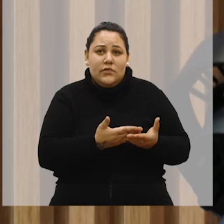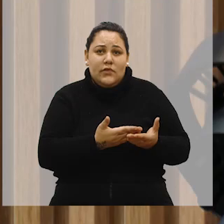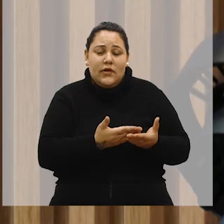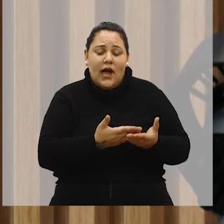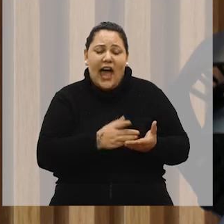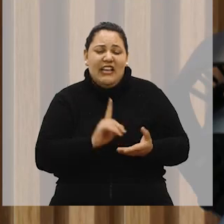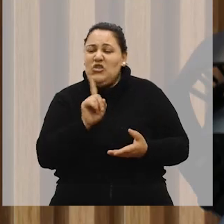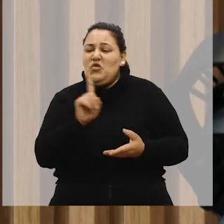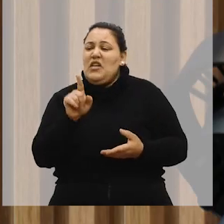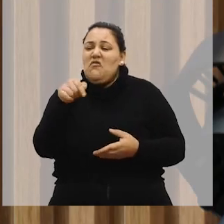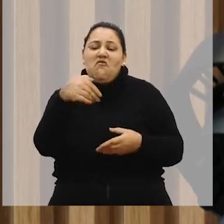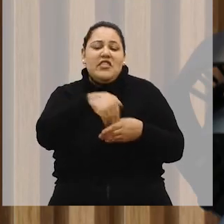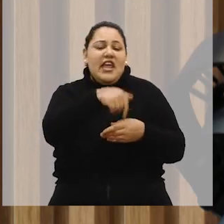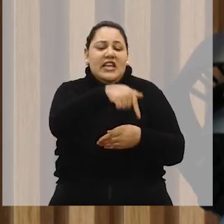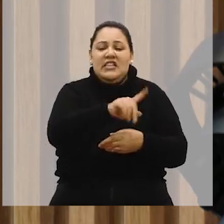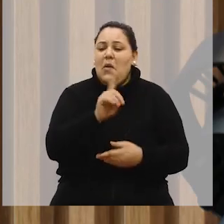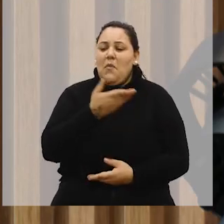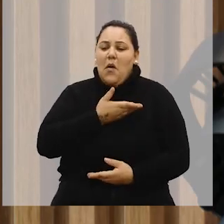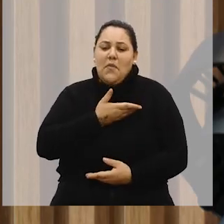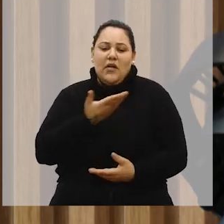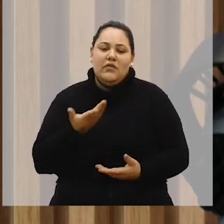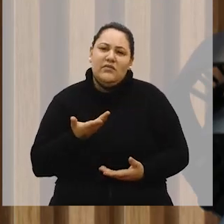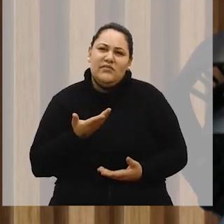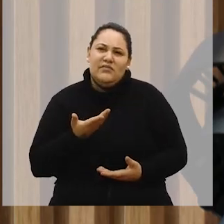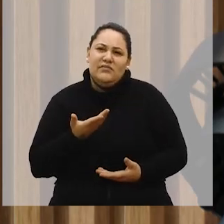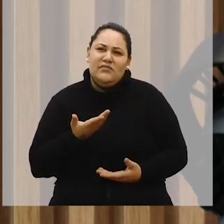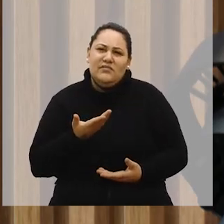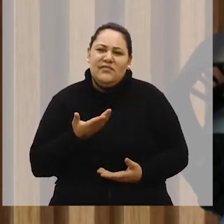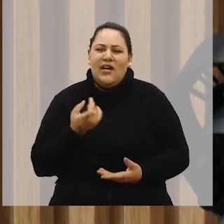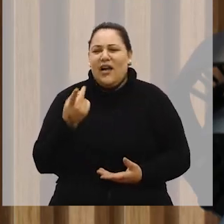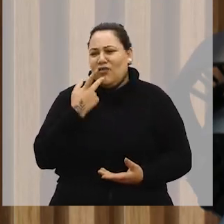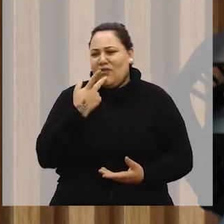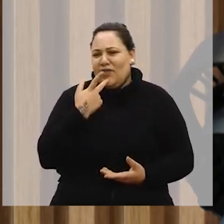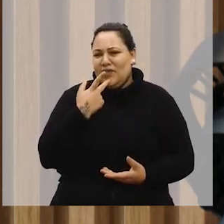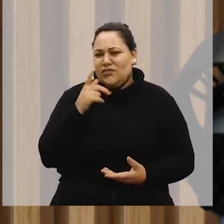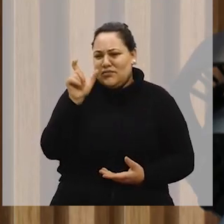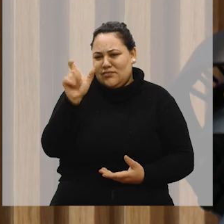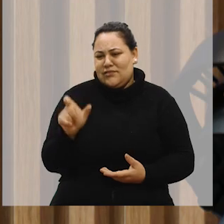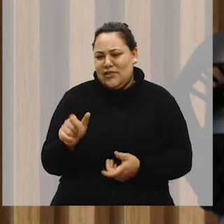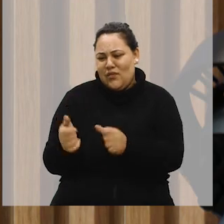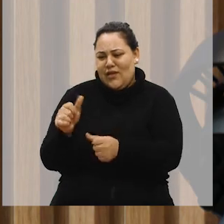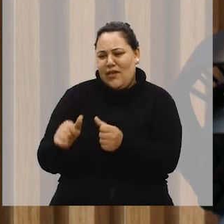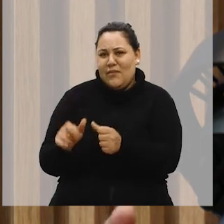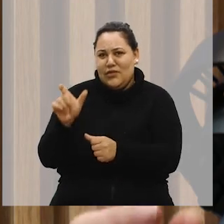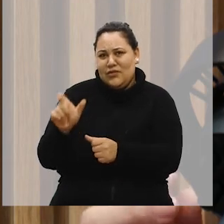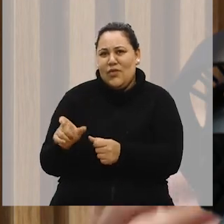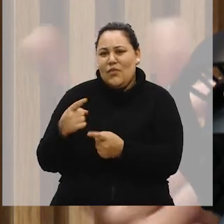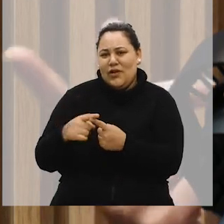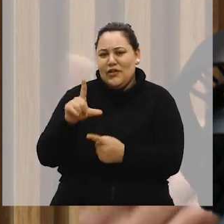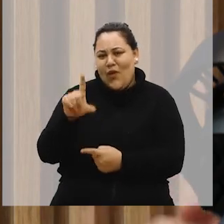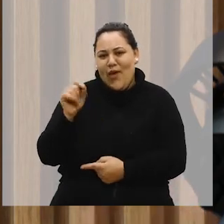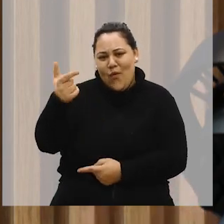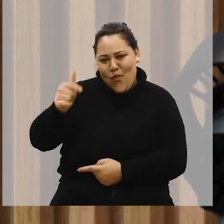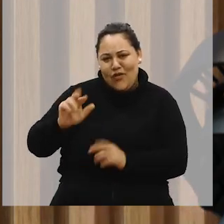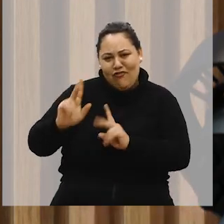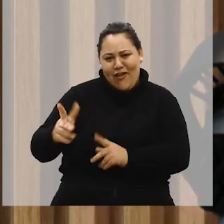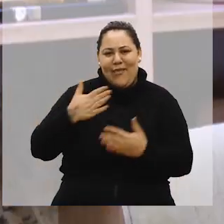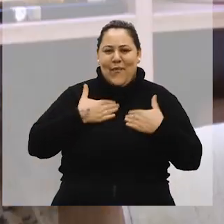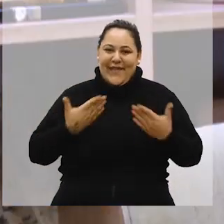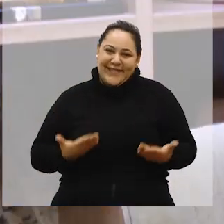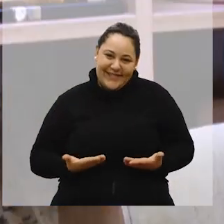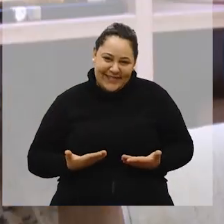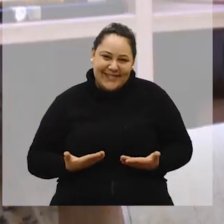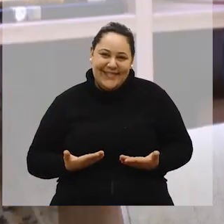nesse, não é mais meu amigo, nunca mais falo contigo. Tu desqualifica a pessoa pela escolha. E outra, hoje né, é isso, doutora, antes a gente passa